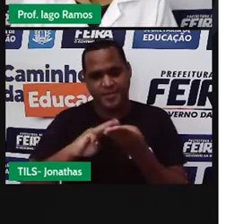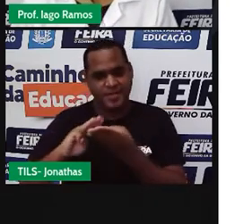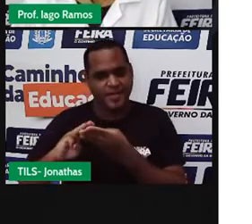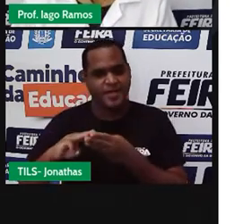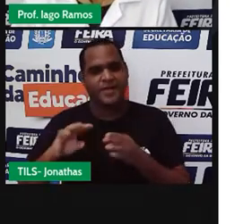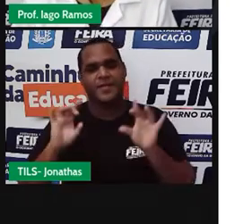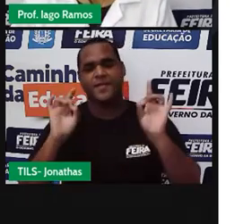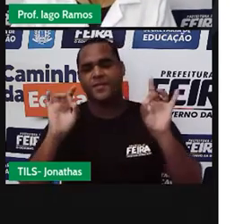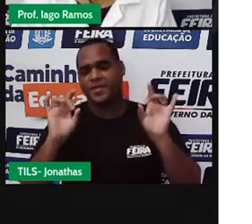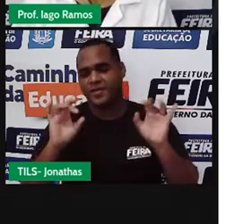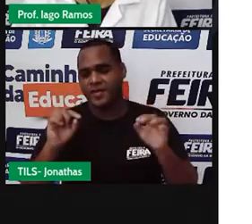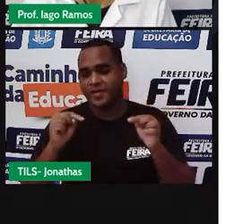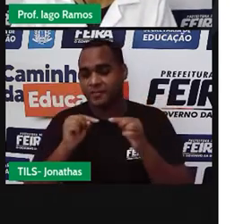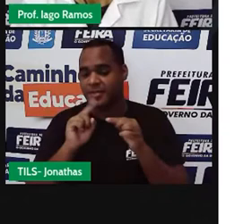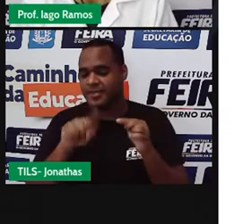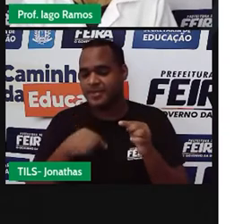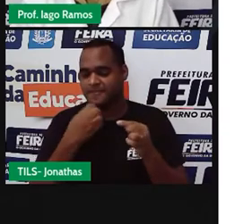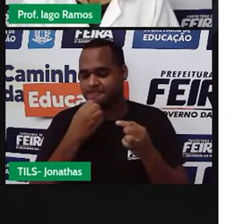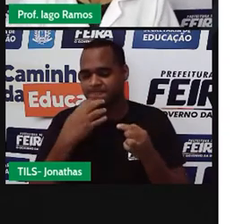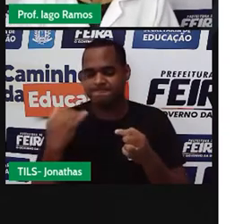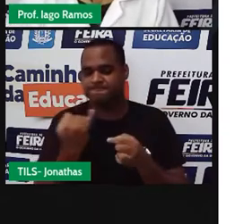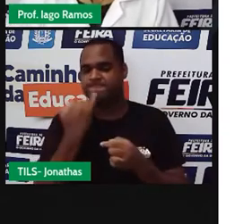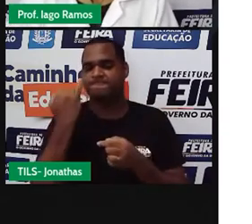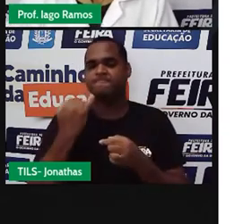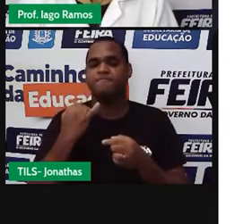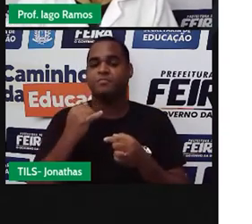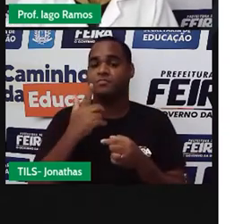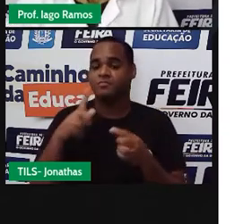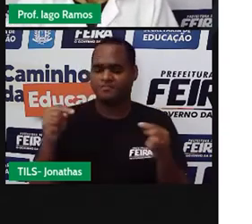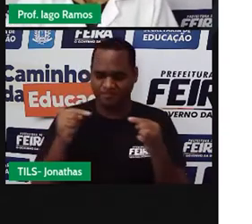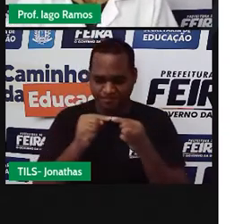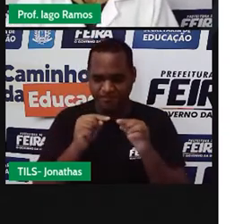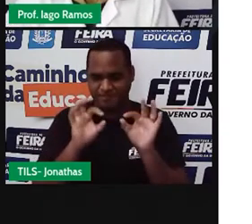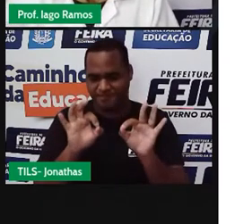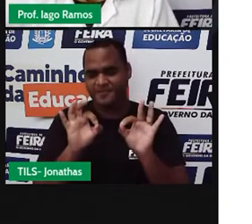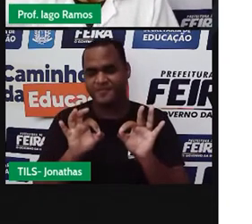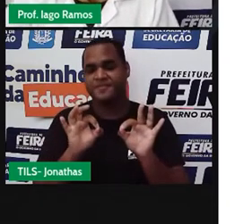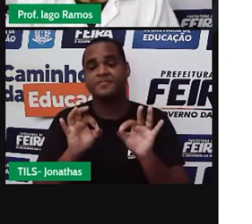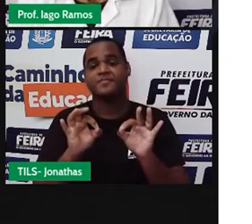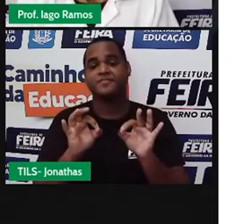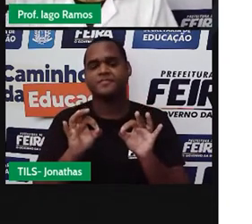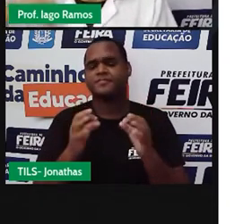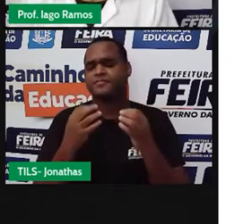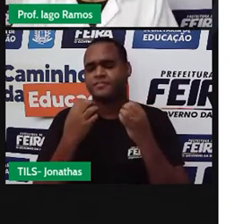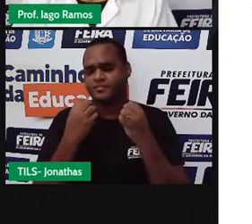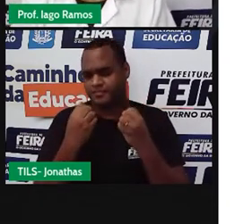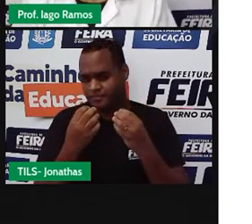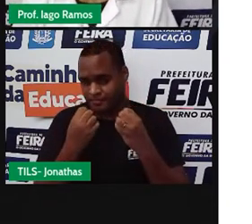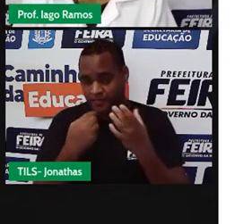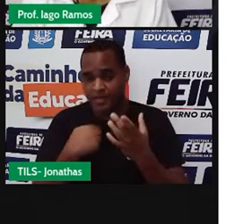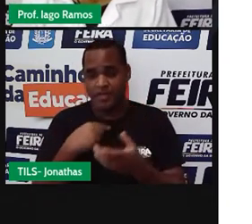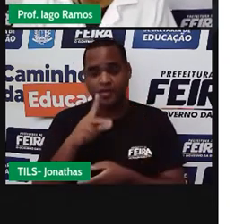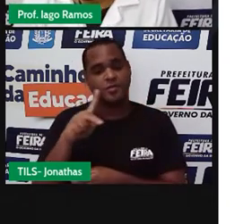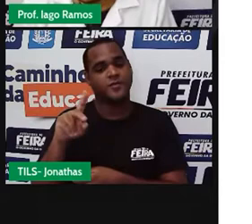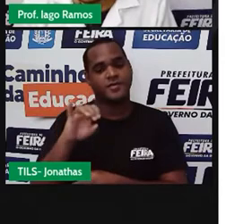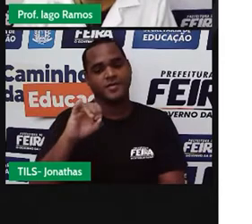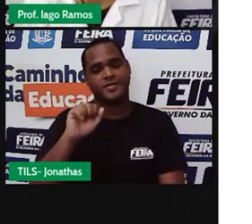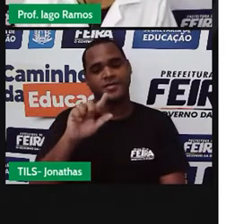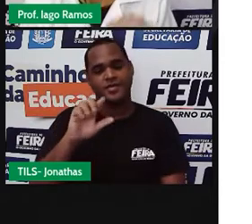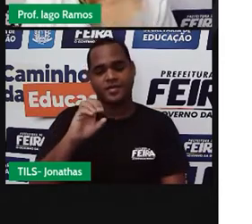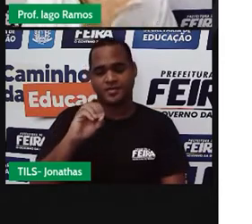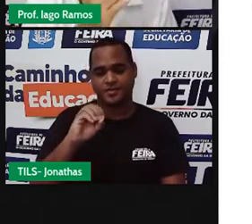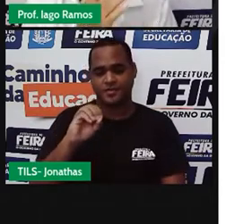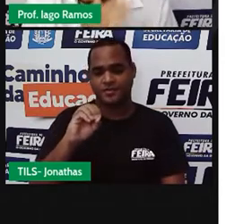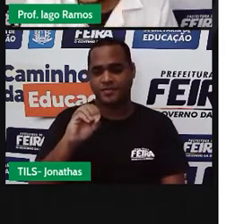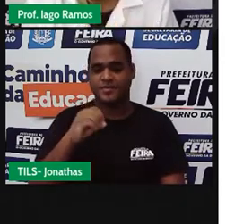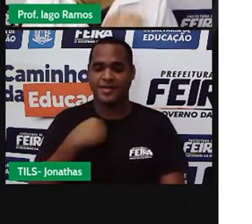da melhor maneira possível né e isso é bacana bom eu sou o professor Iago